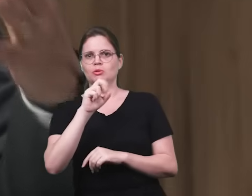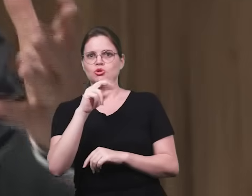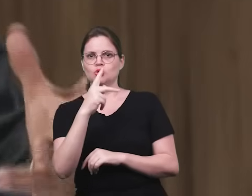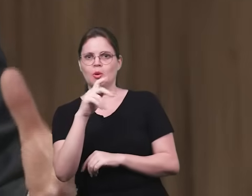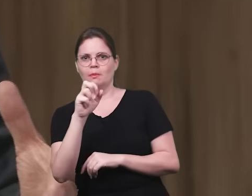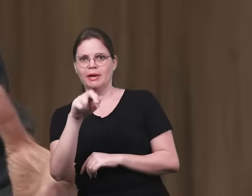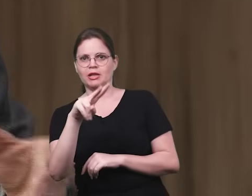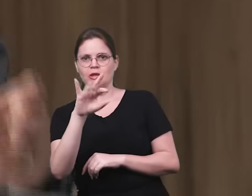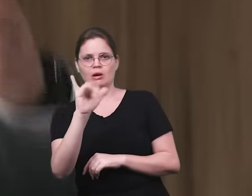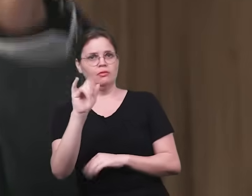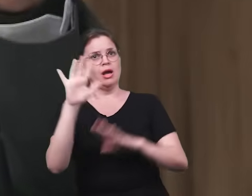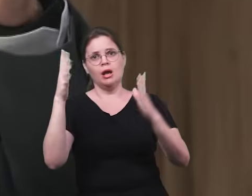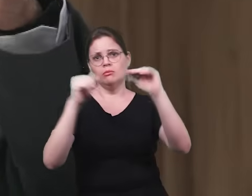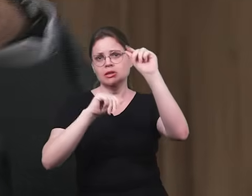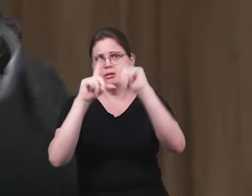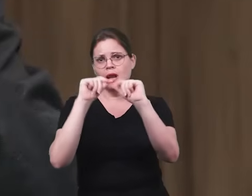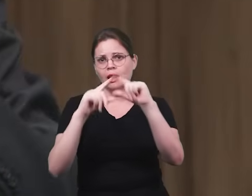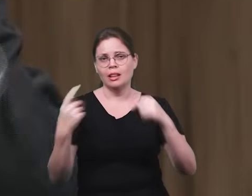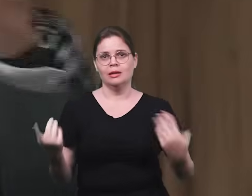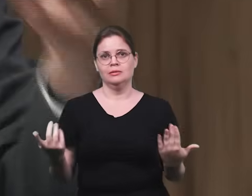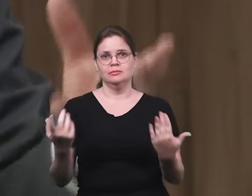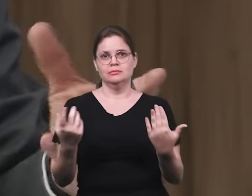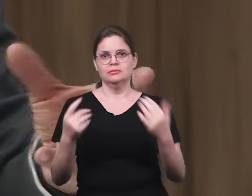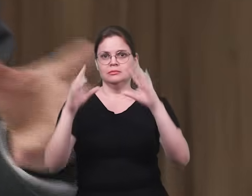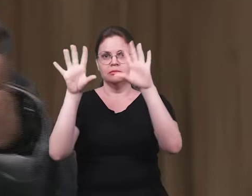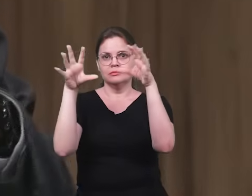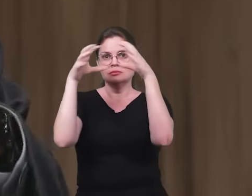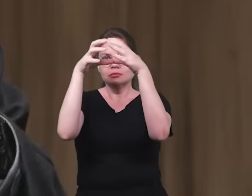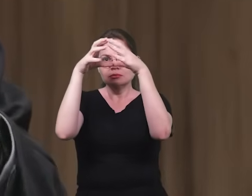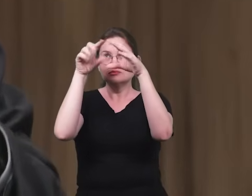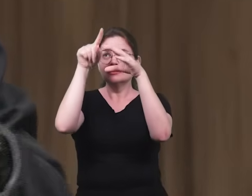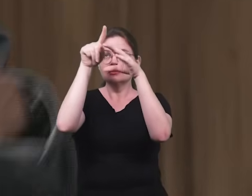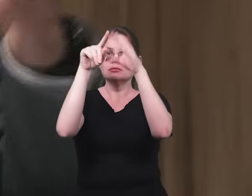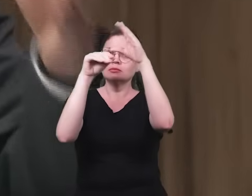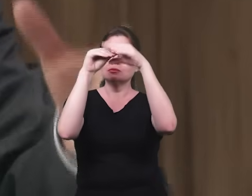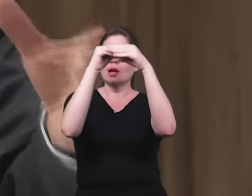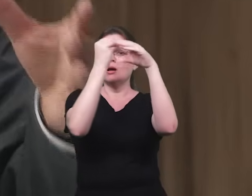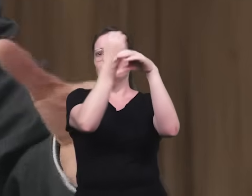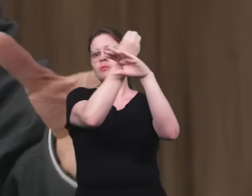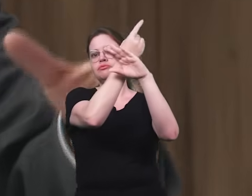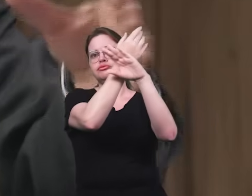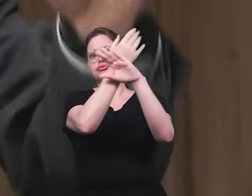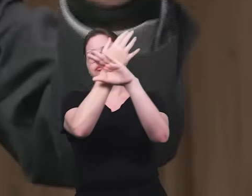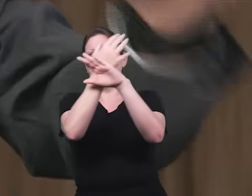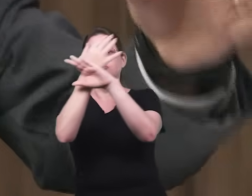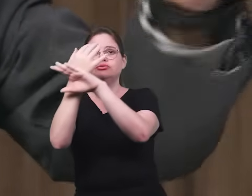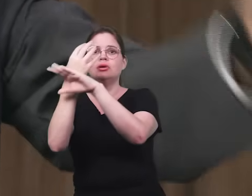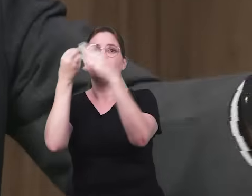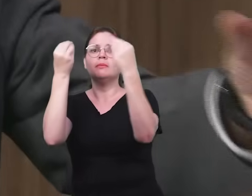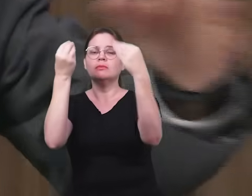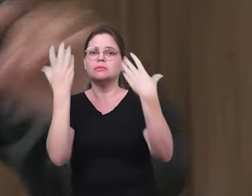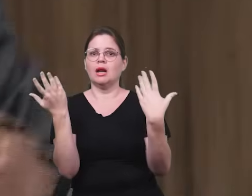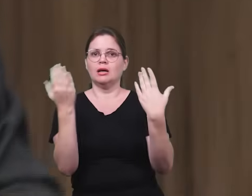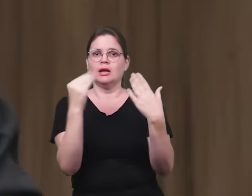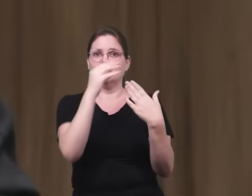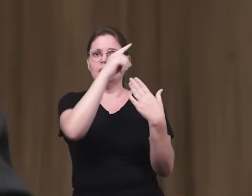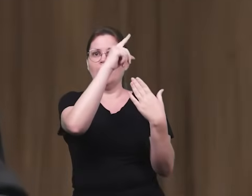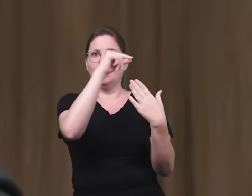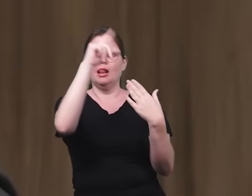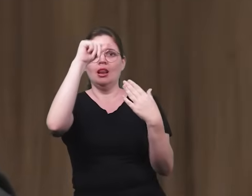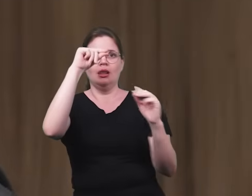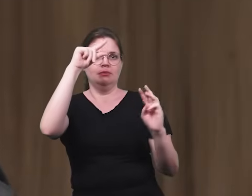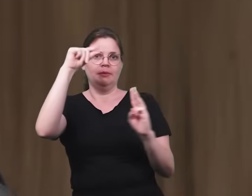era uma estrela, um corpo celeste especial que Deus criou para cumprir aquela finalidade do